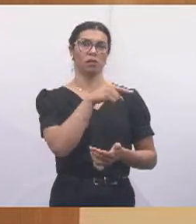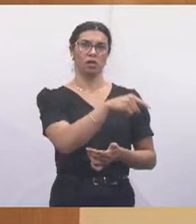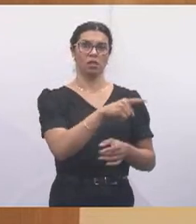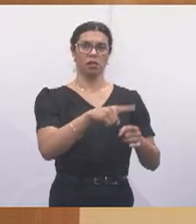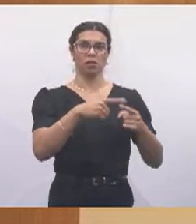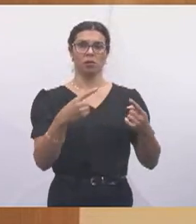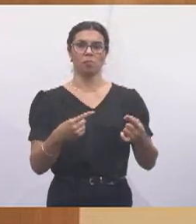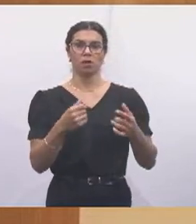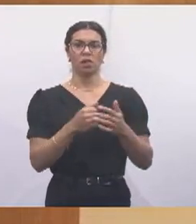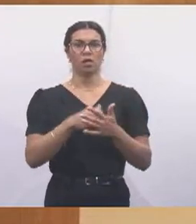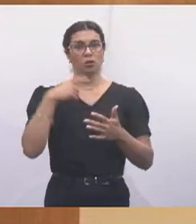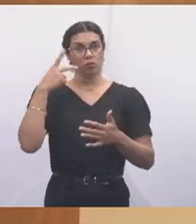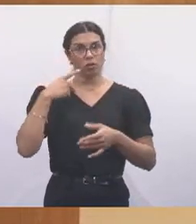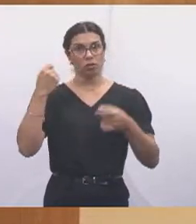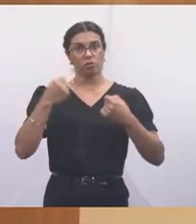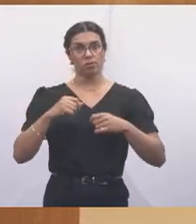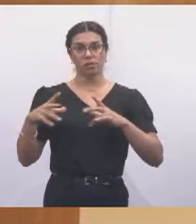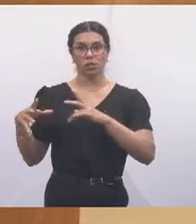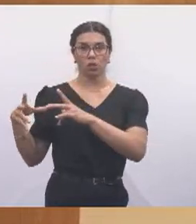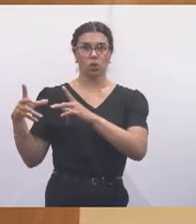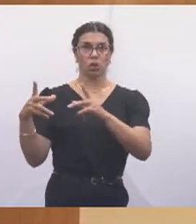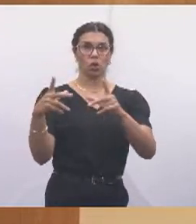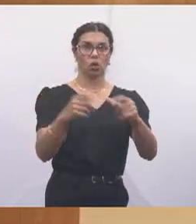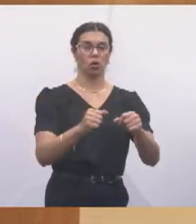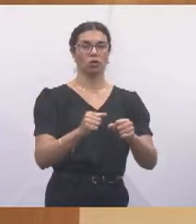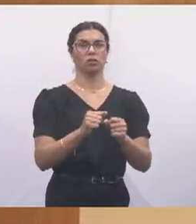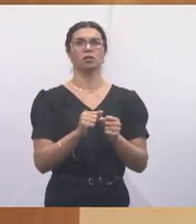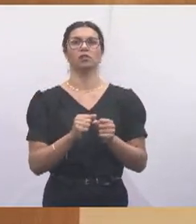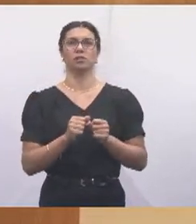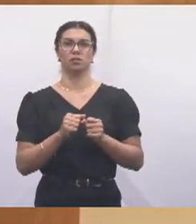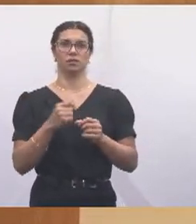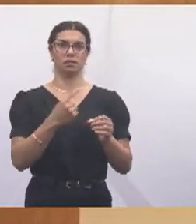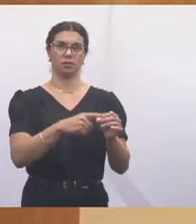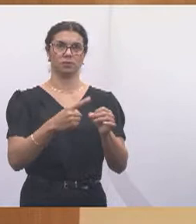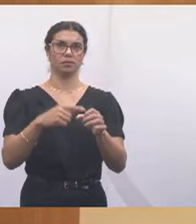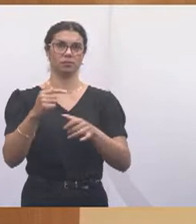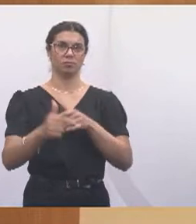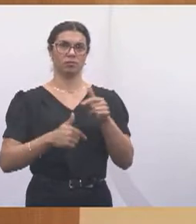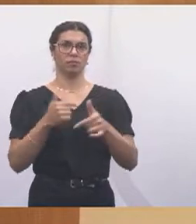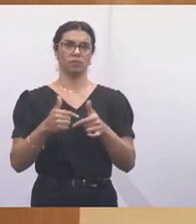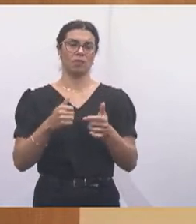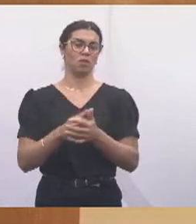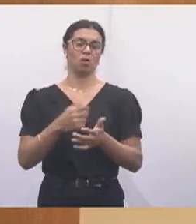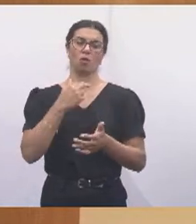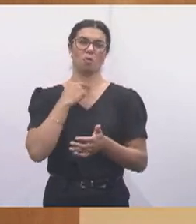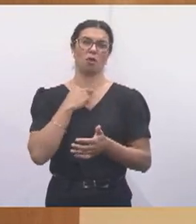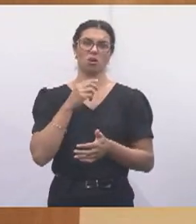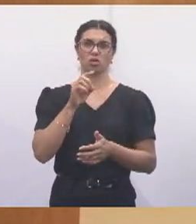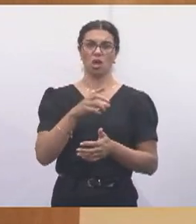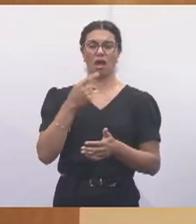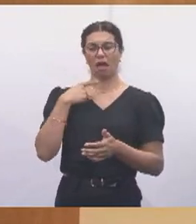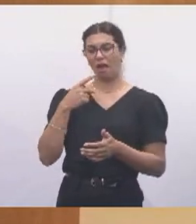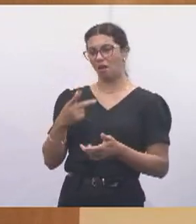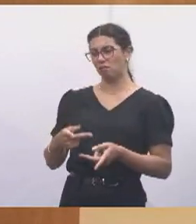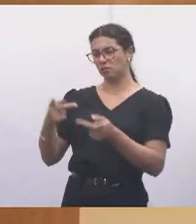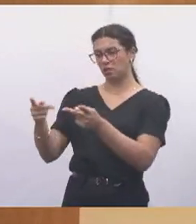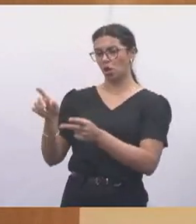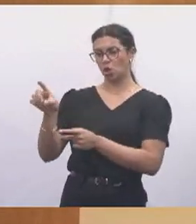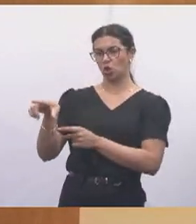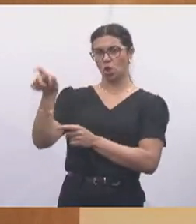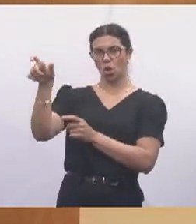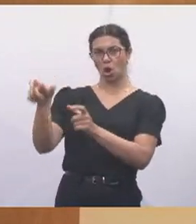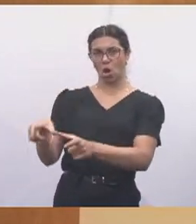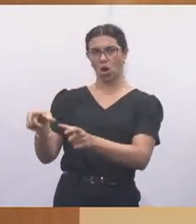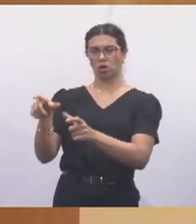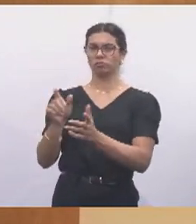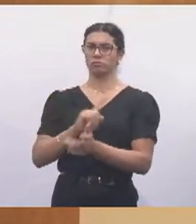ele é da cidade toda. O vereador ele não tem que se esquivar e dizer eu não vou em tal bairro, não vou em tal lugar. Eu acho que esse é o nosso papel e a